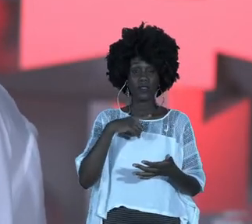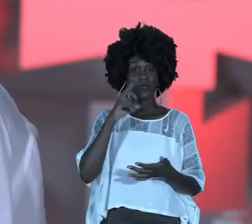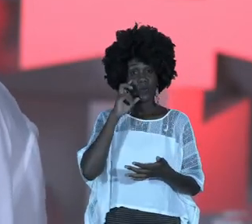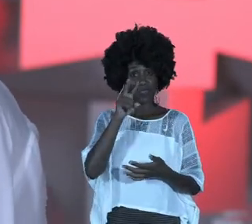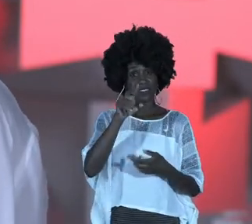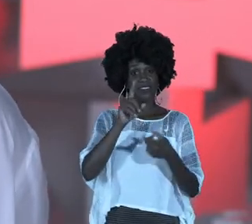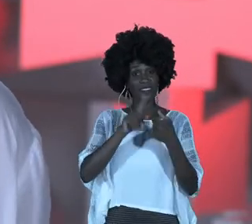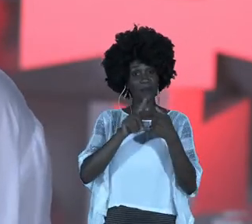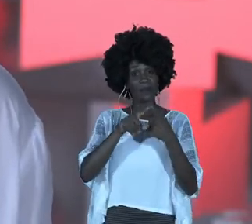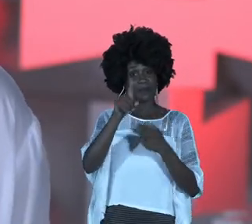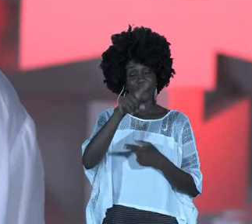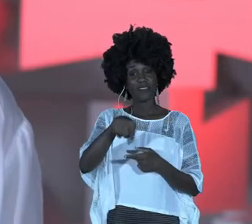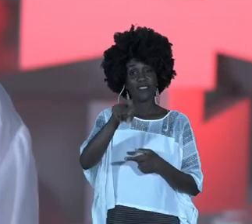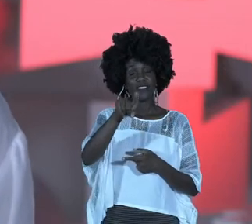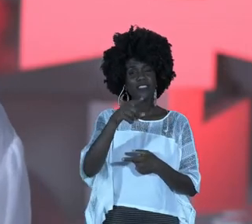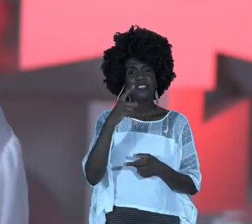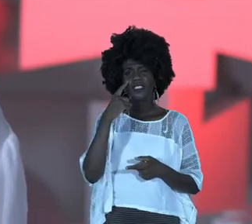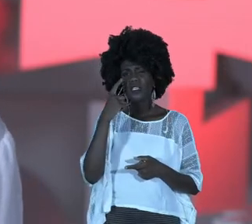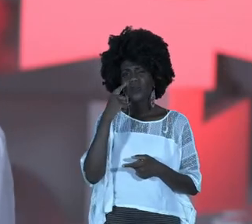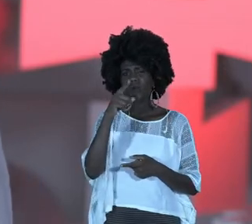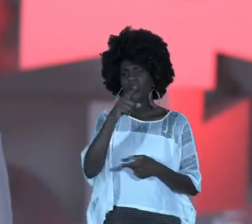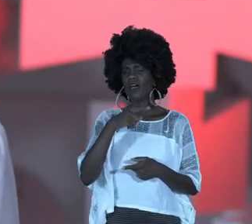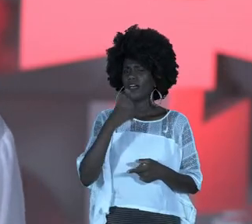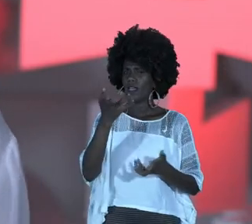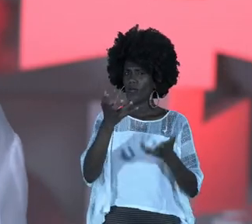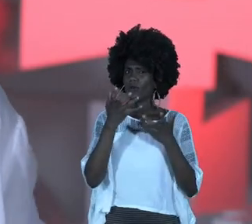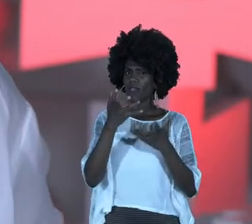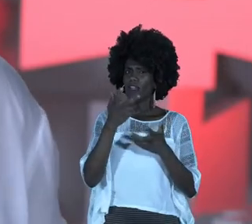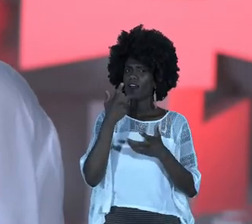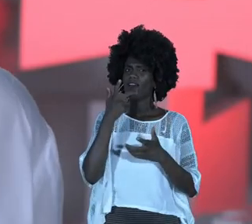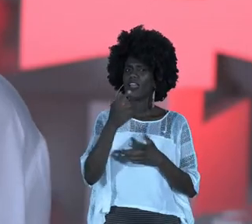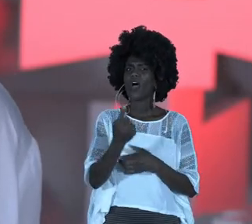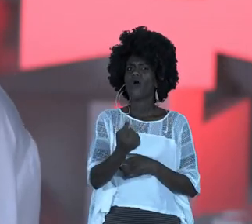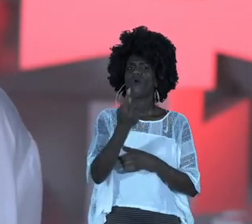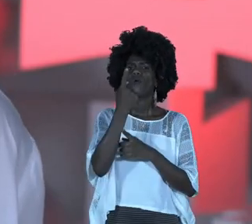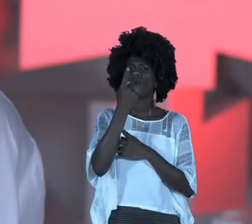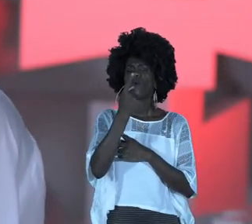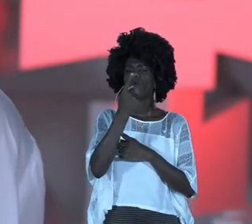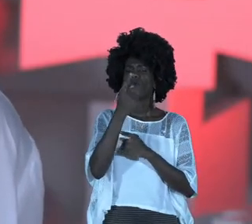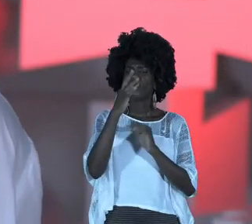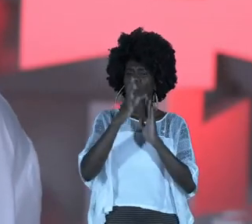para vocês. Então, eu gostaria de ler um trecho